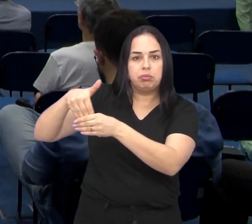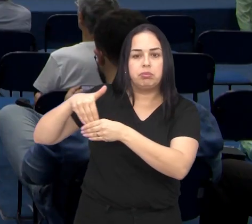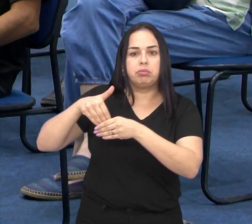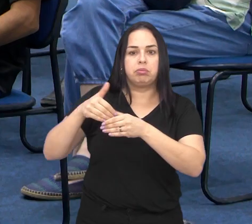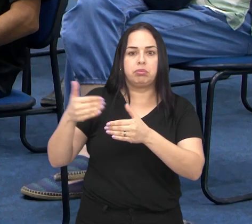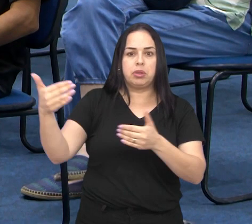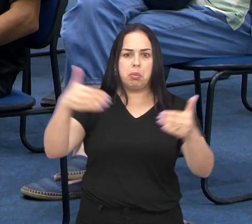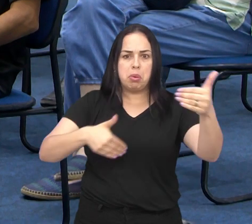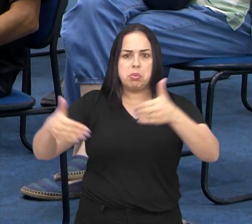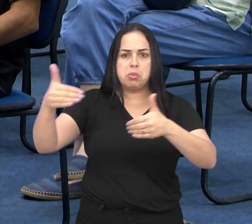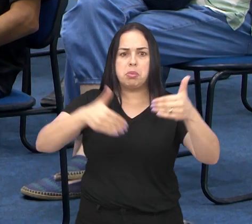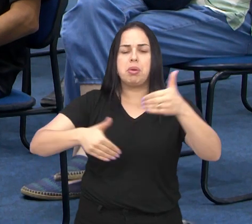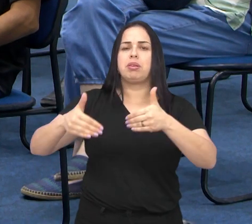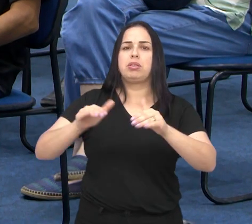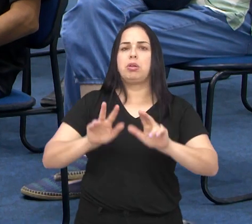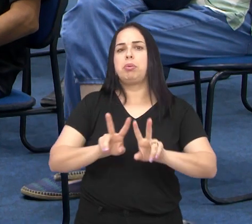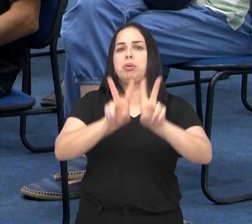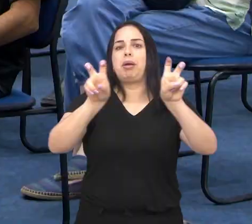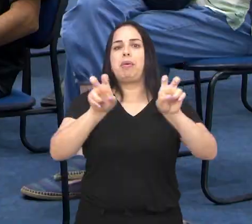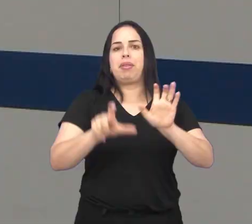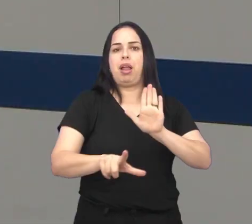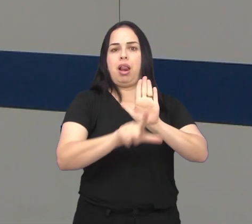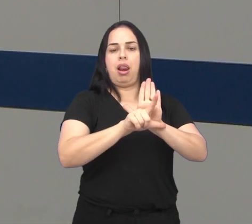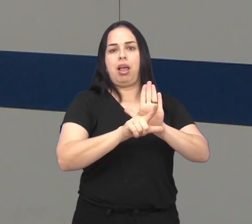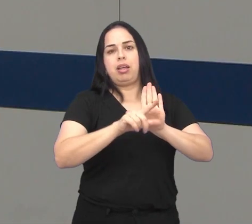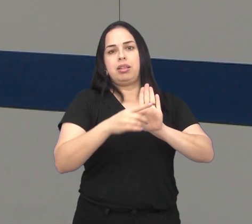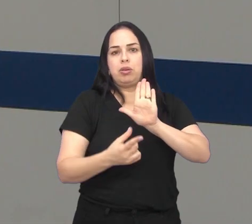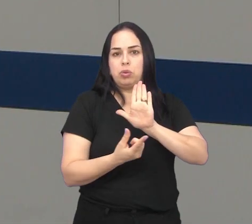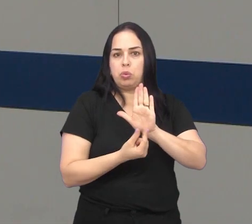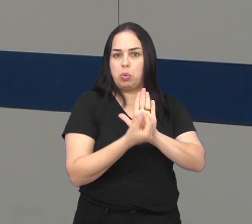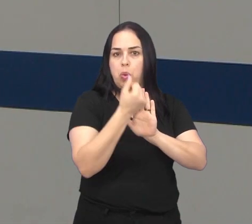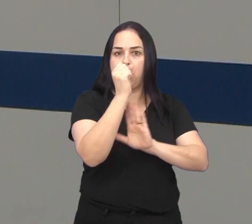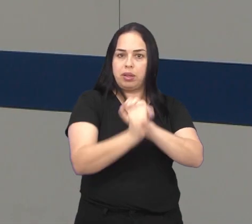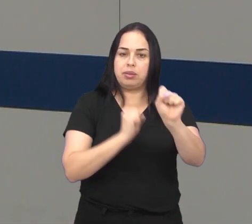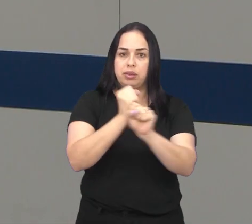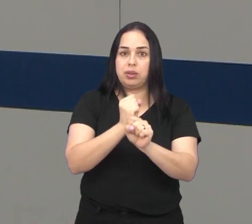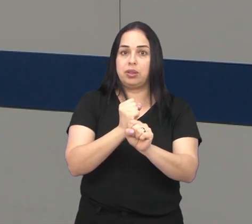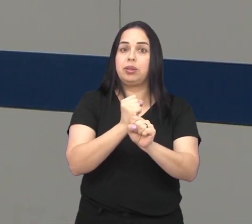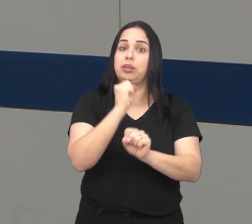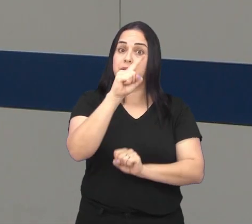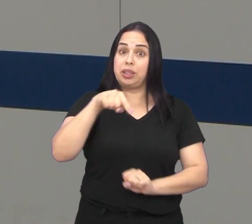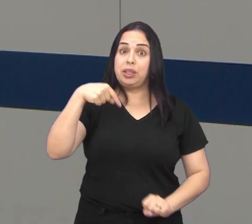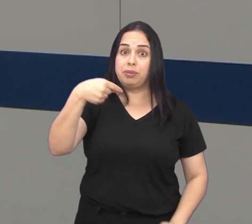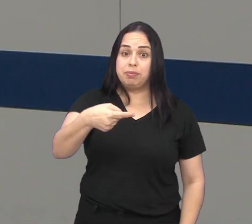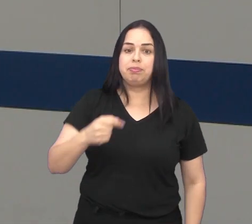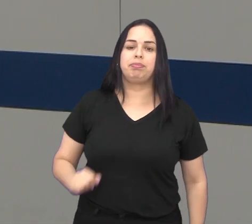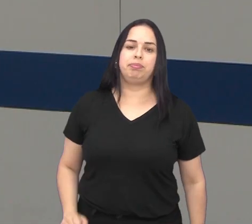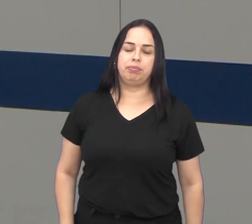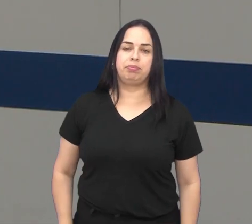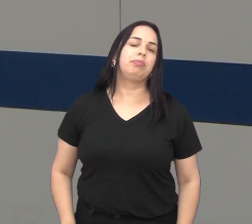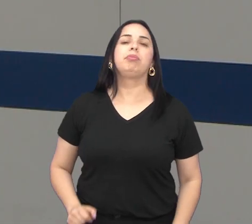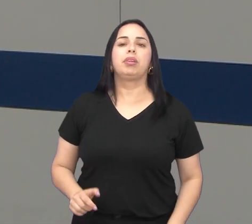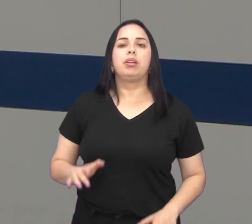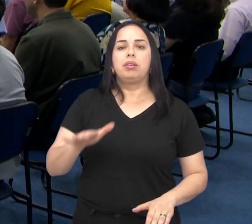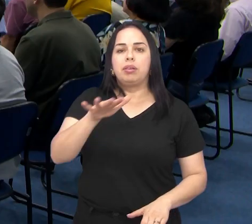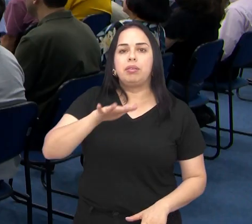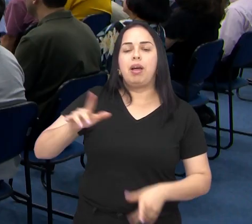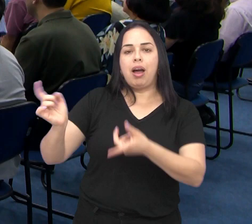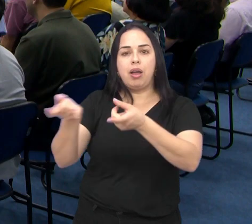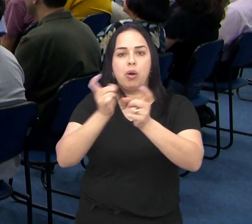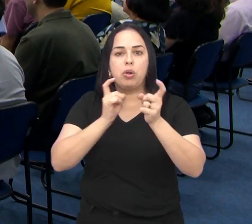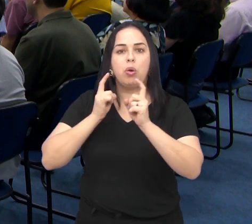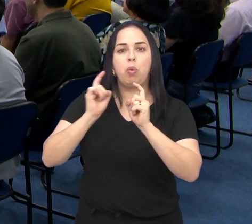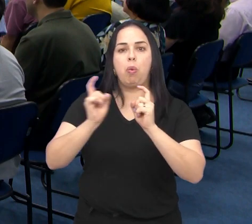Câmara recebeu a população para uma audiência pública sobre a LOA, a Lei Orçamentária Anual de 2024.